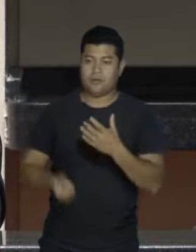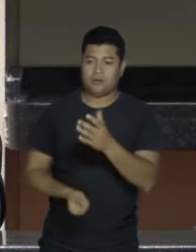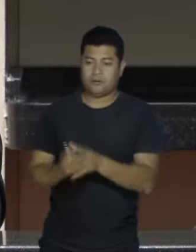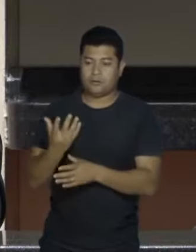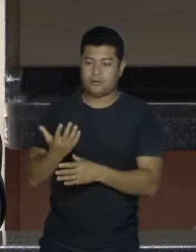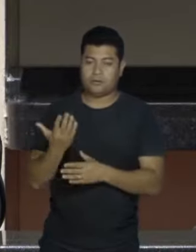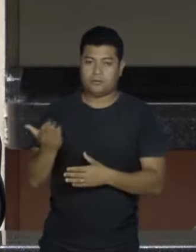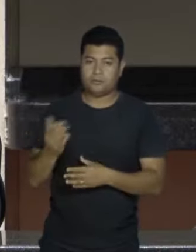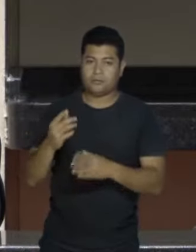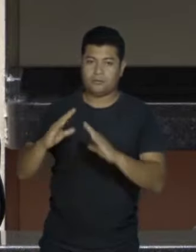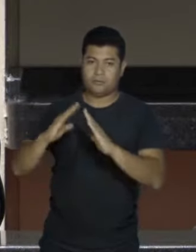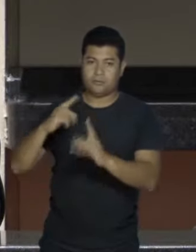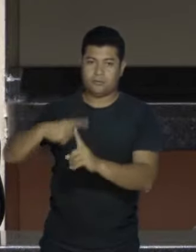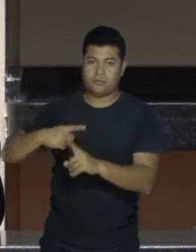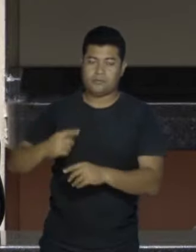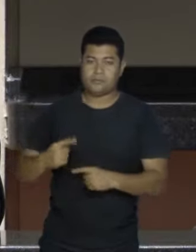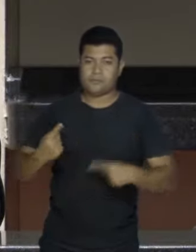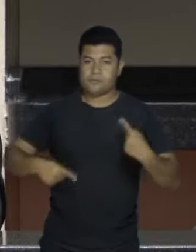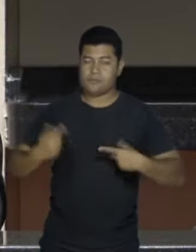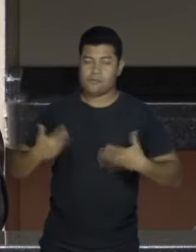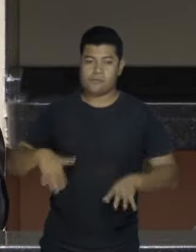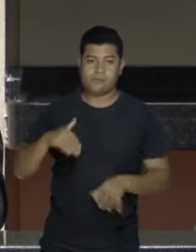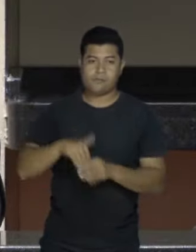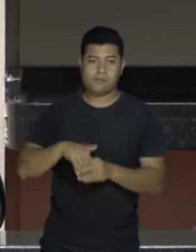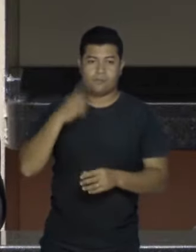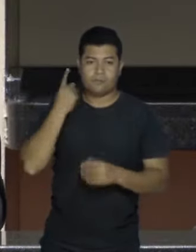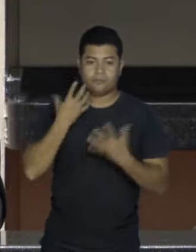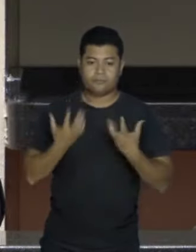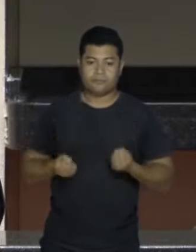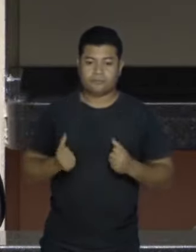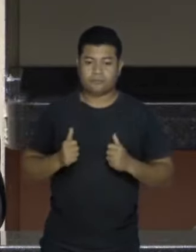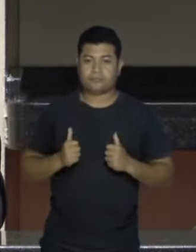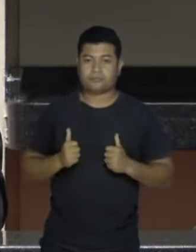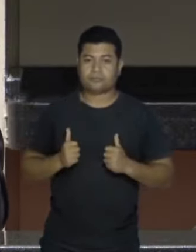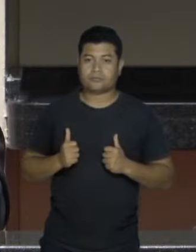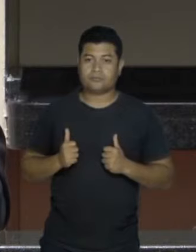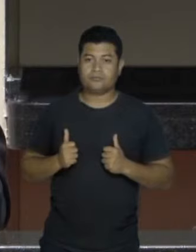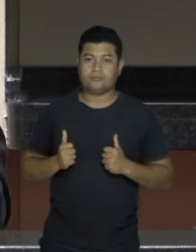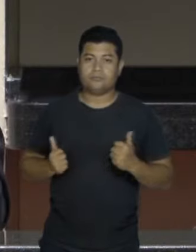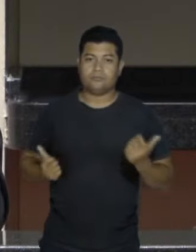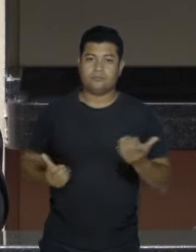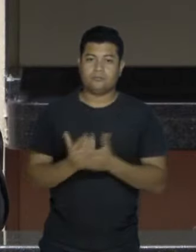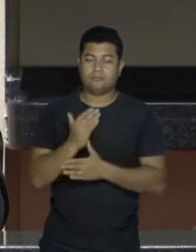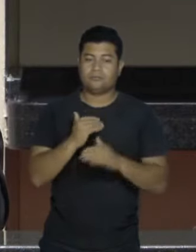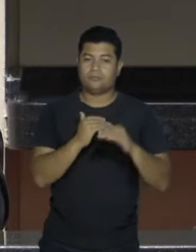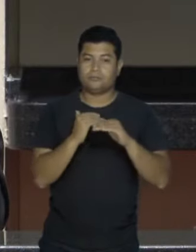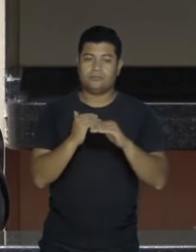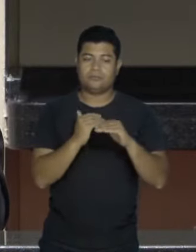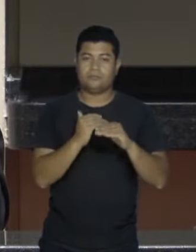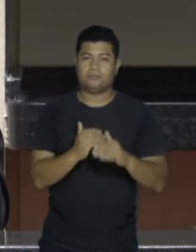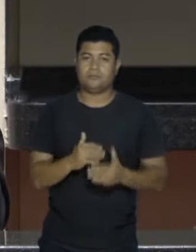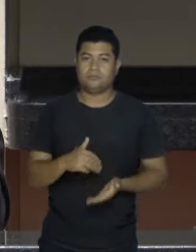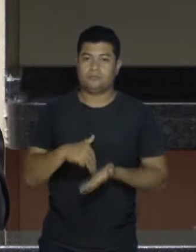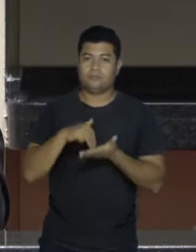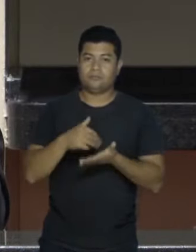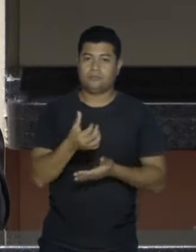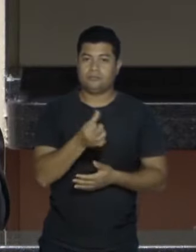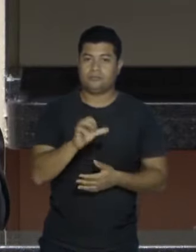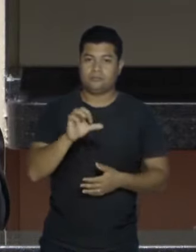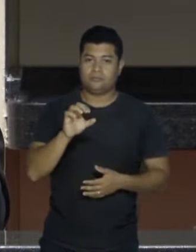discussão 90 Quem Queira discutir em votação deputados que aprovam permanece como se encontra aprovado por unanimidade Moção